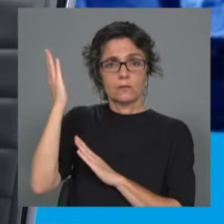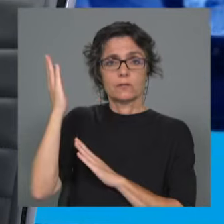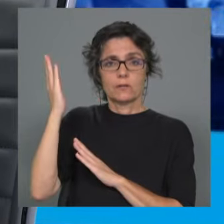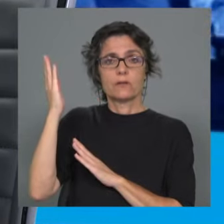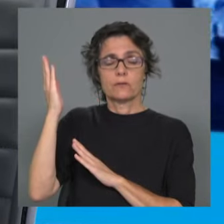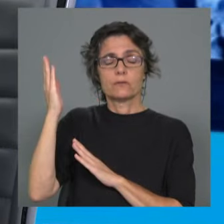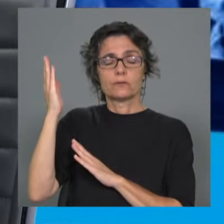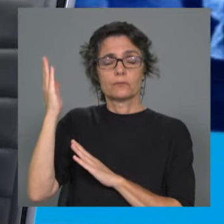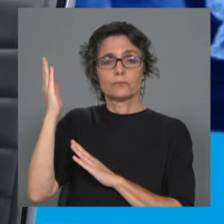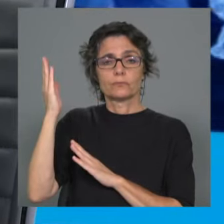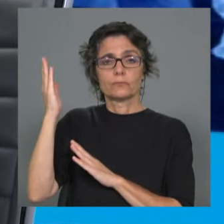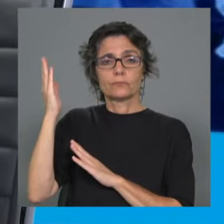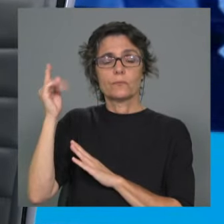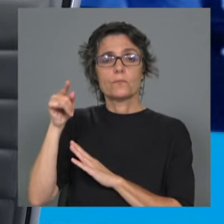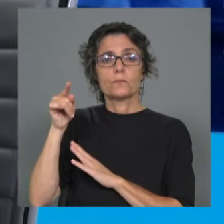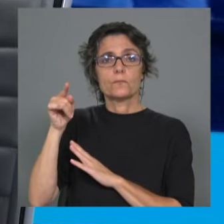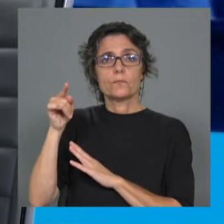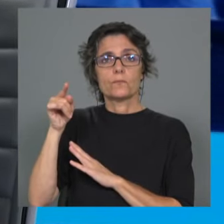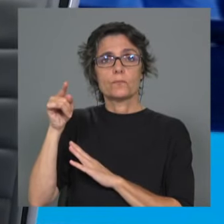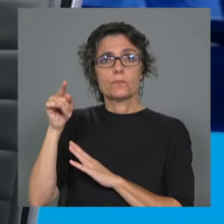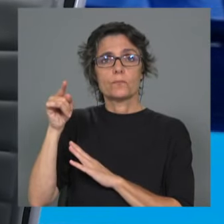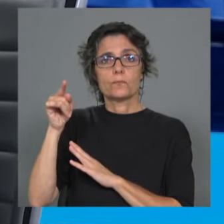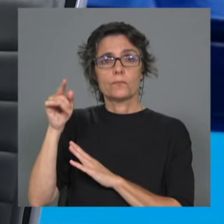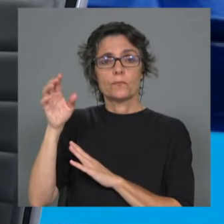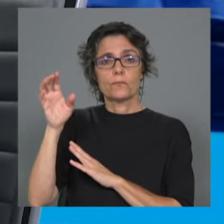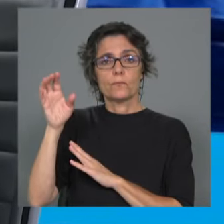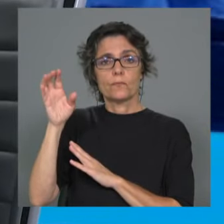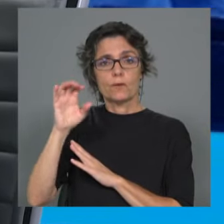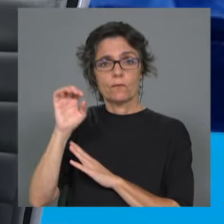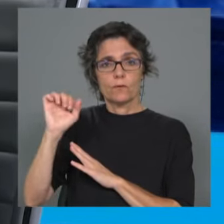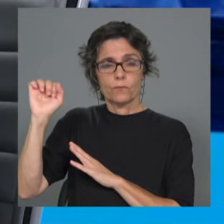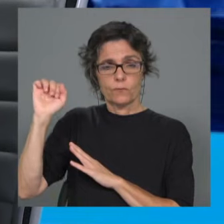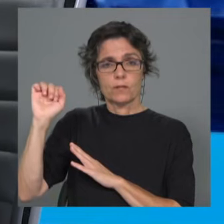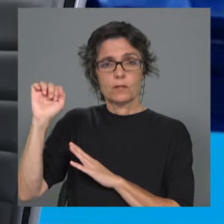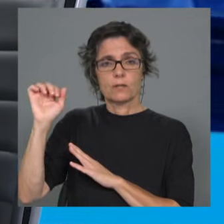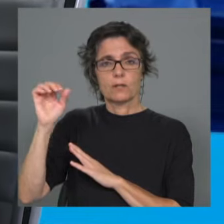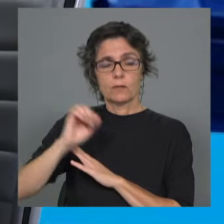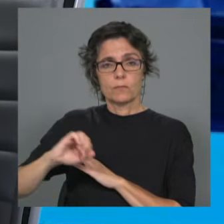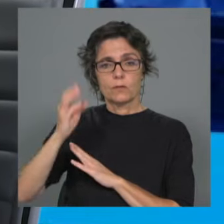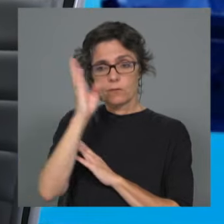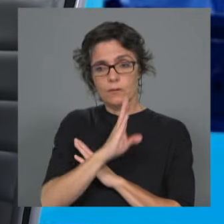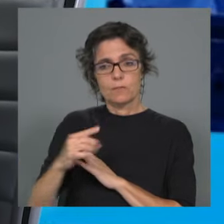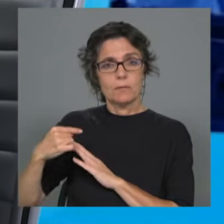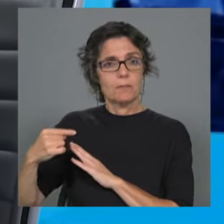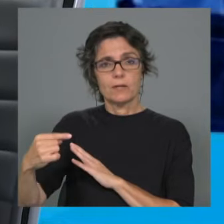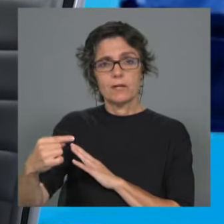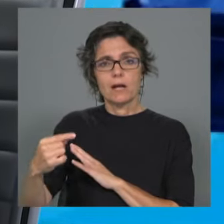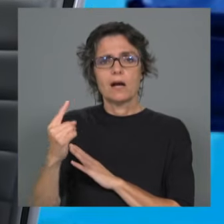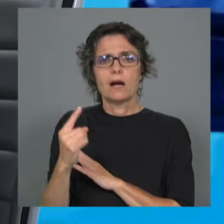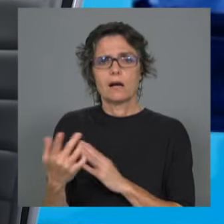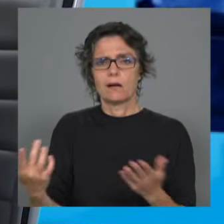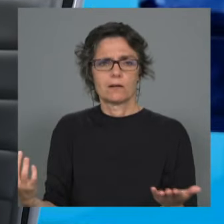nos ordena, aquela que Ele nos pede para pormos em prática, é o amor, e que não